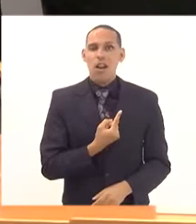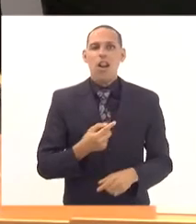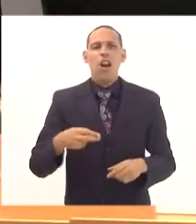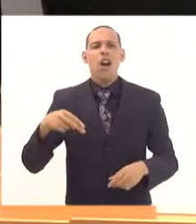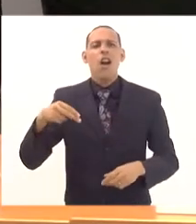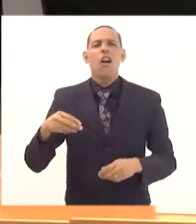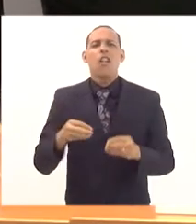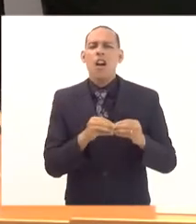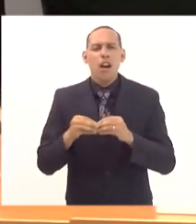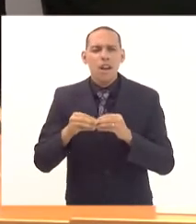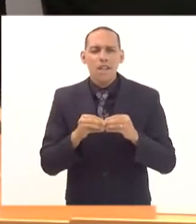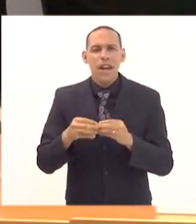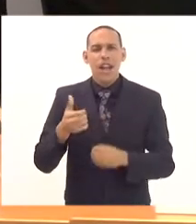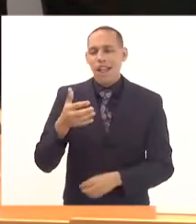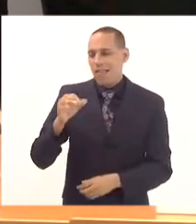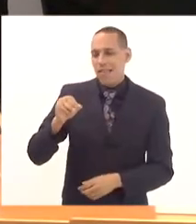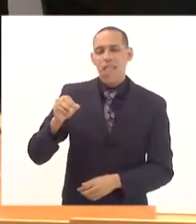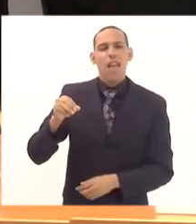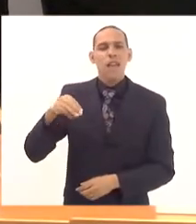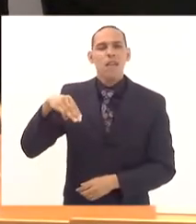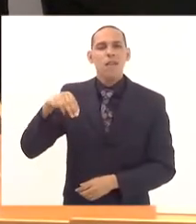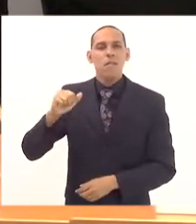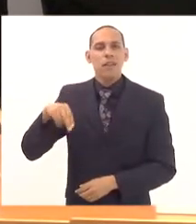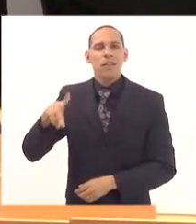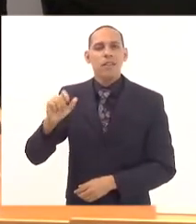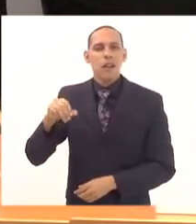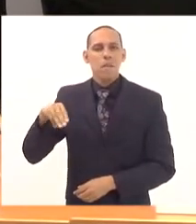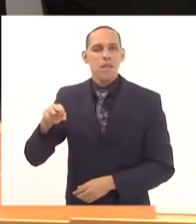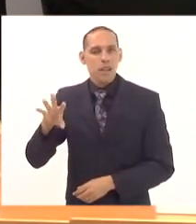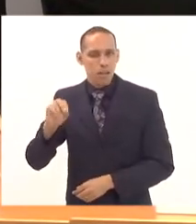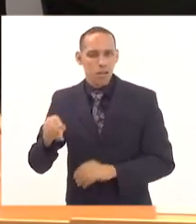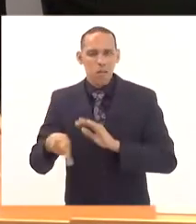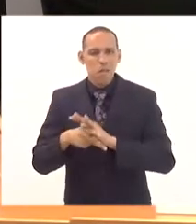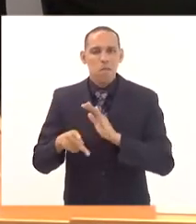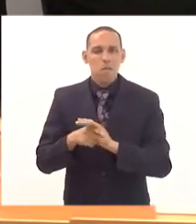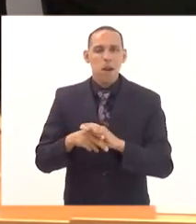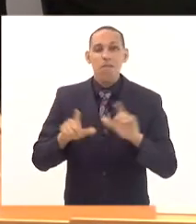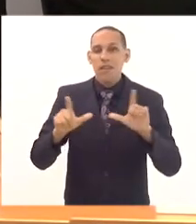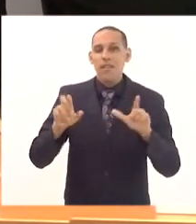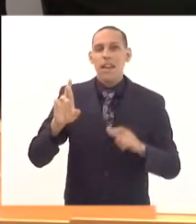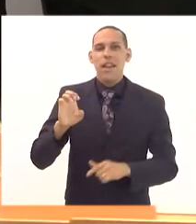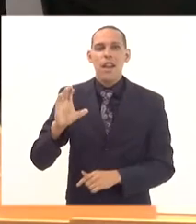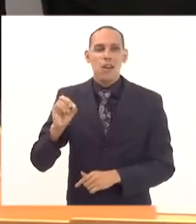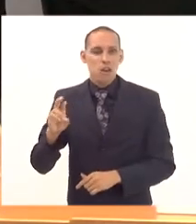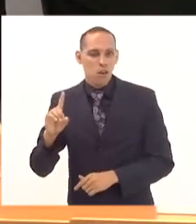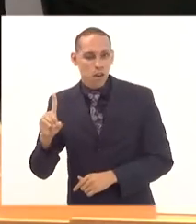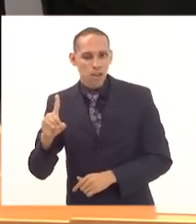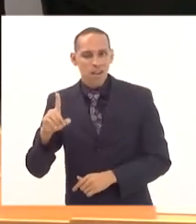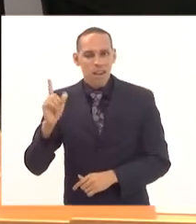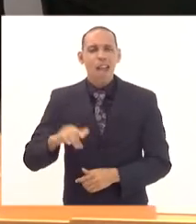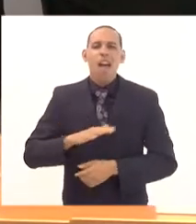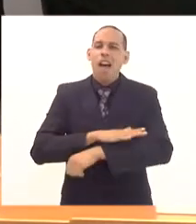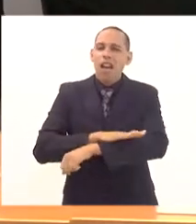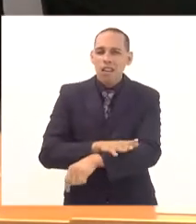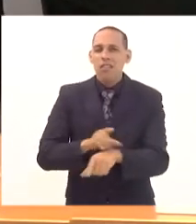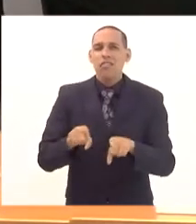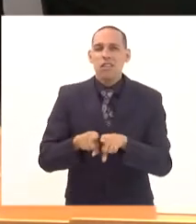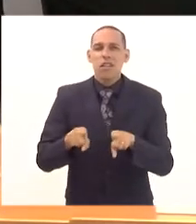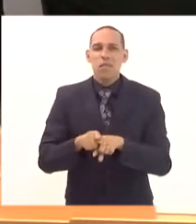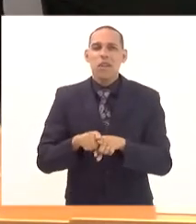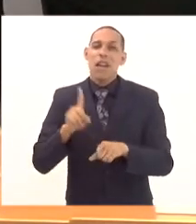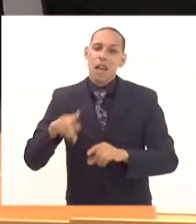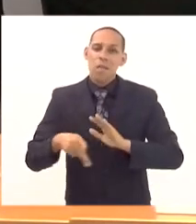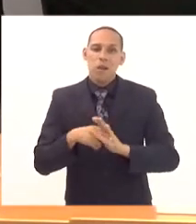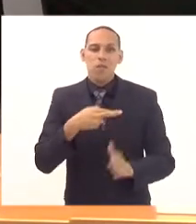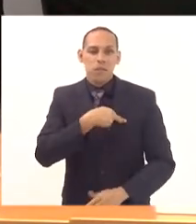TV Record os dez mandamentos de caráter religioso além de racista pela TV Brasil mas